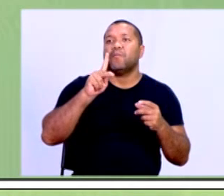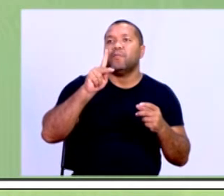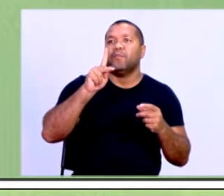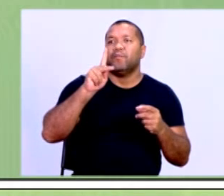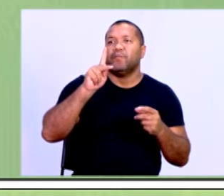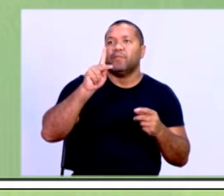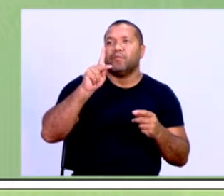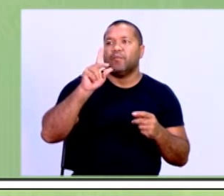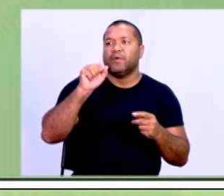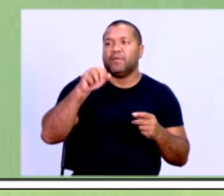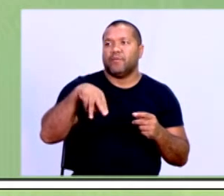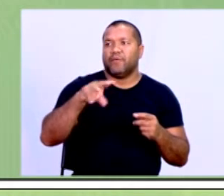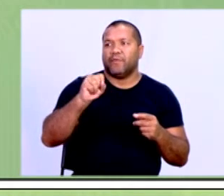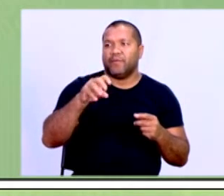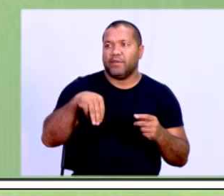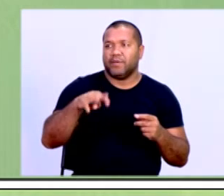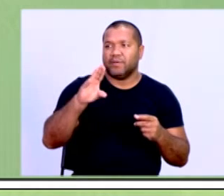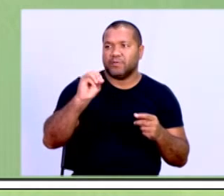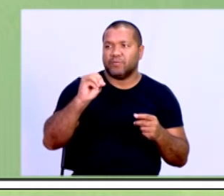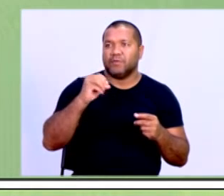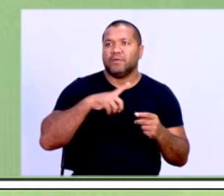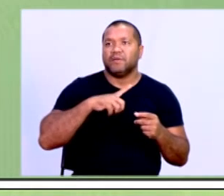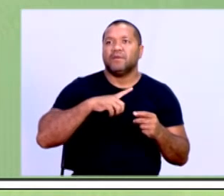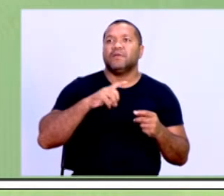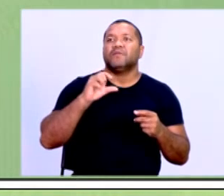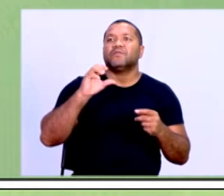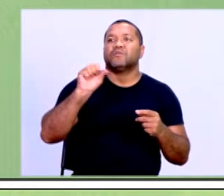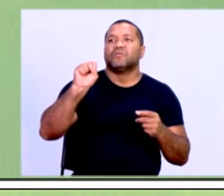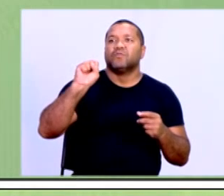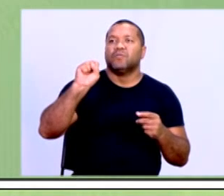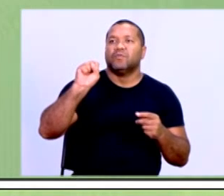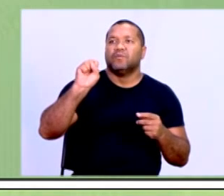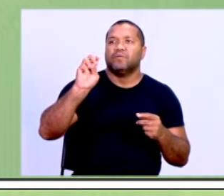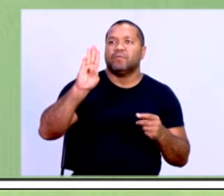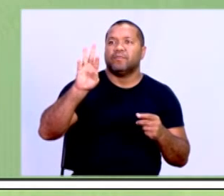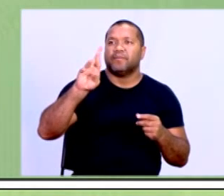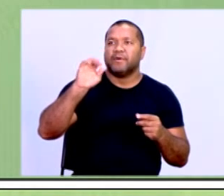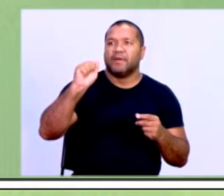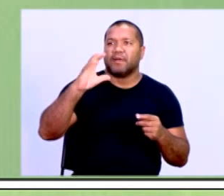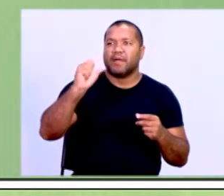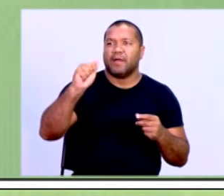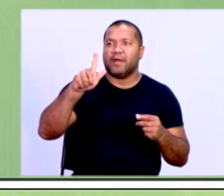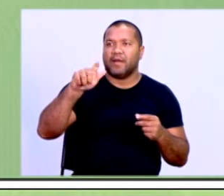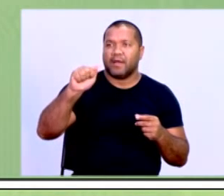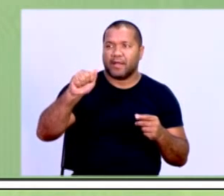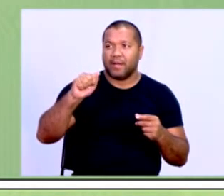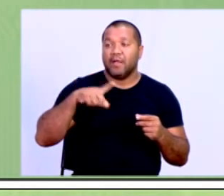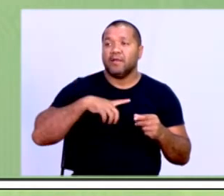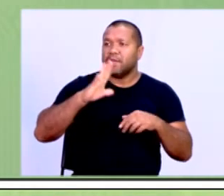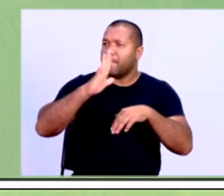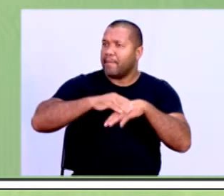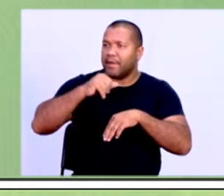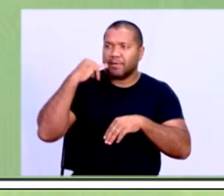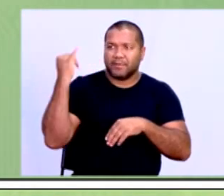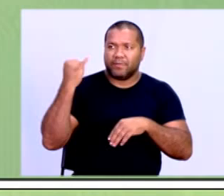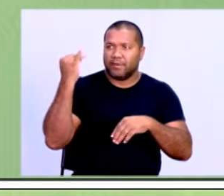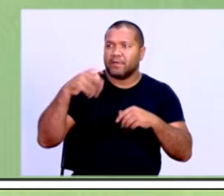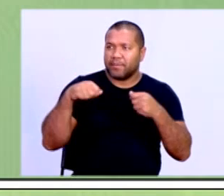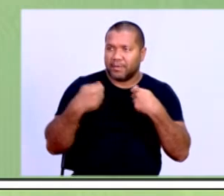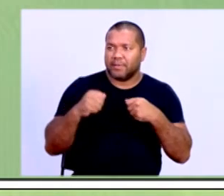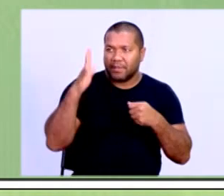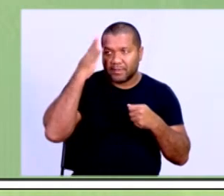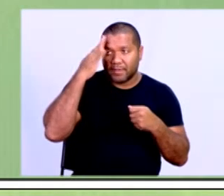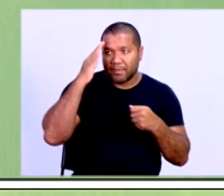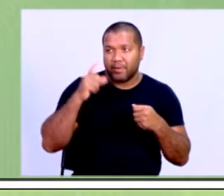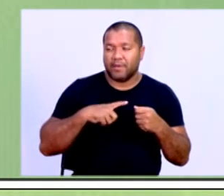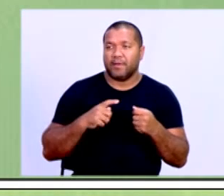de sobrecarga, tá? Esse é o mais utilizado e o que a gente mais precisa saber, o